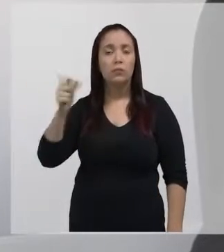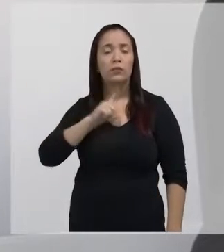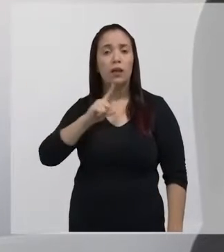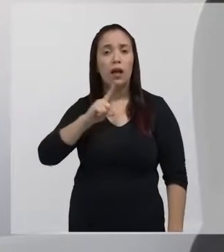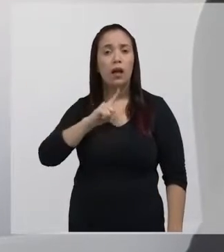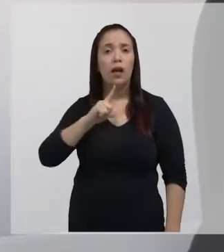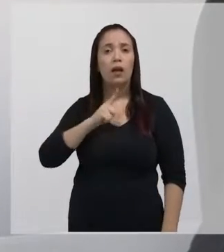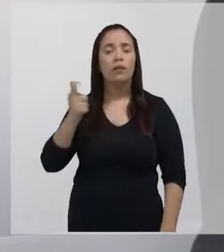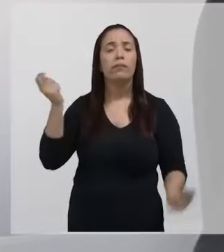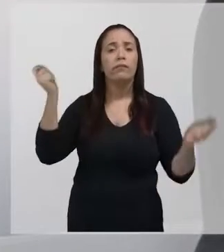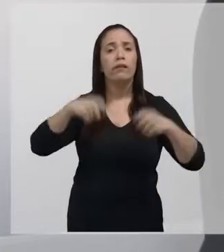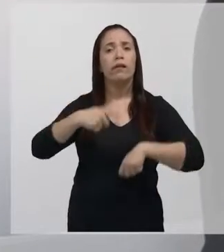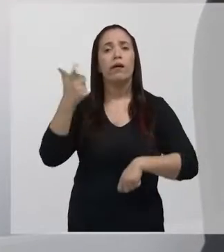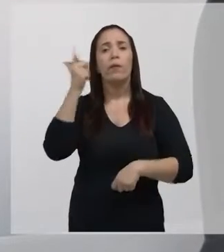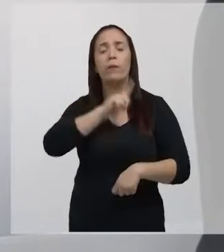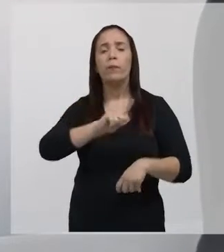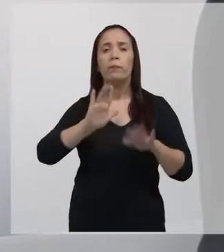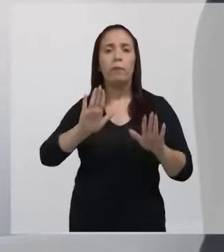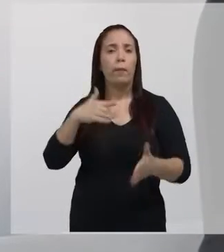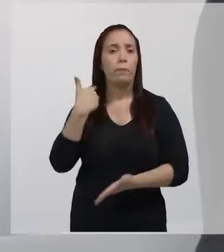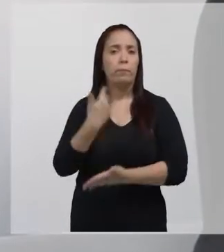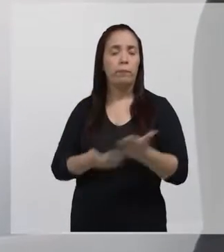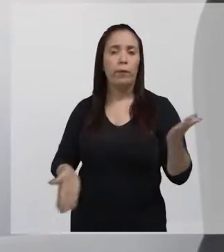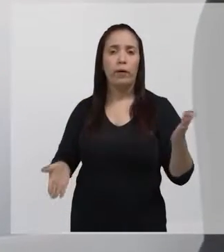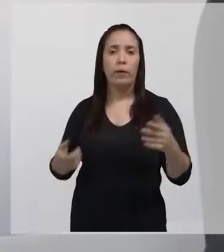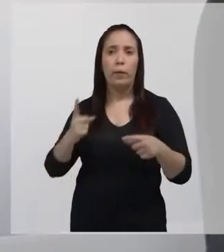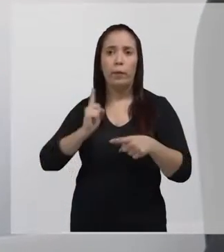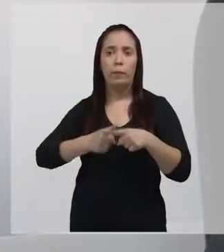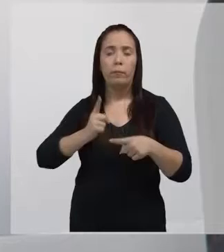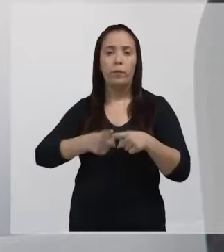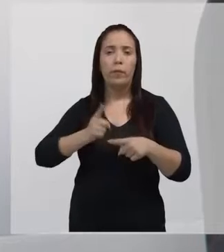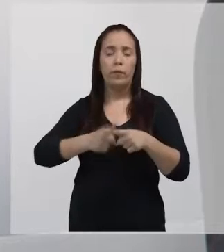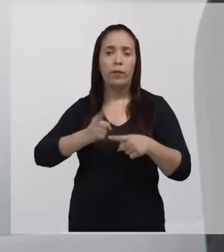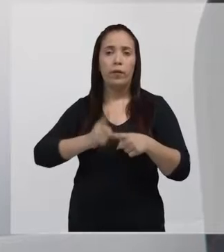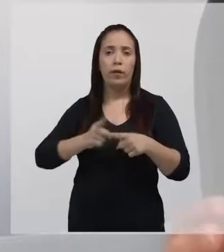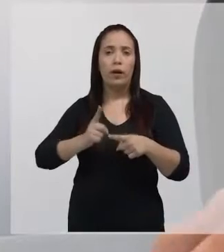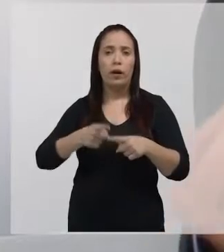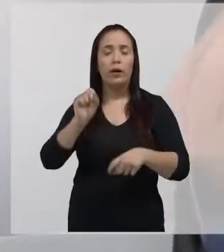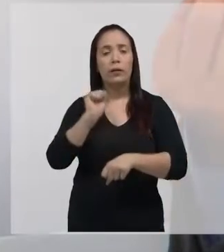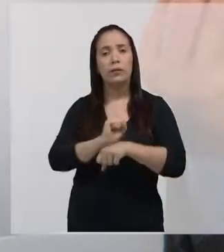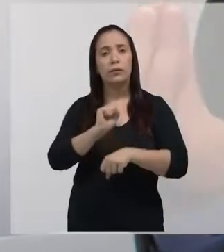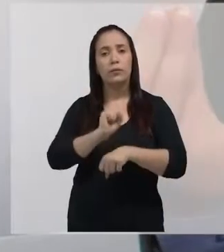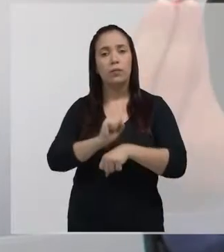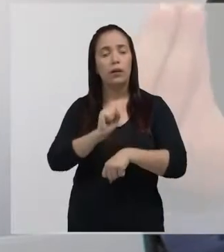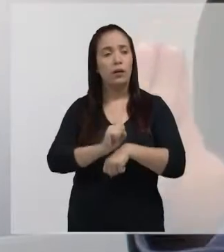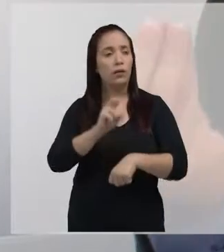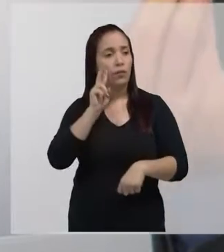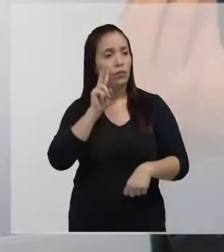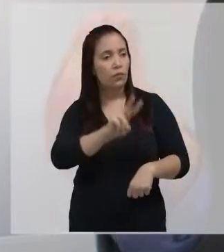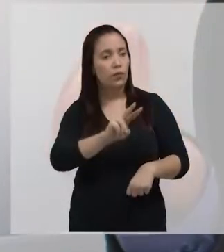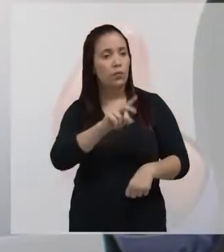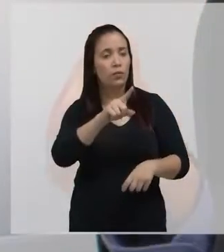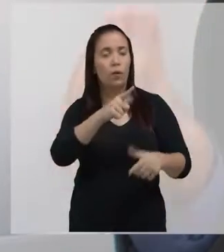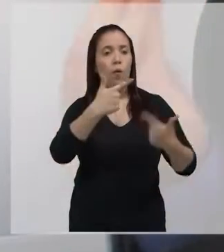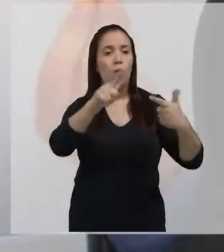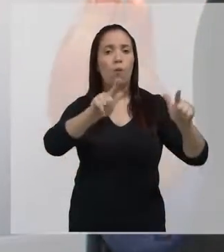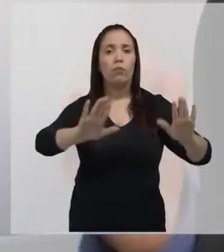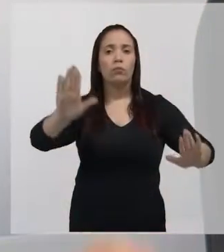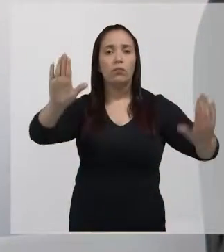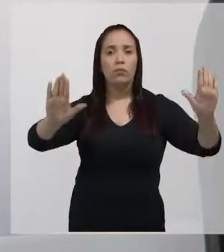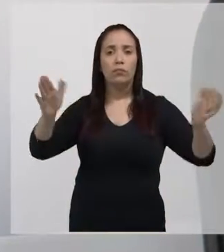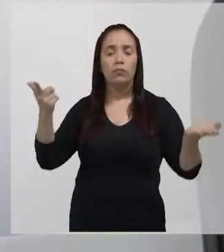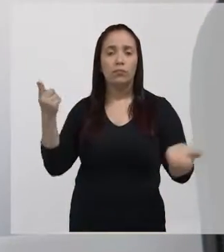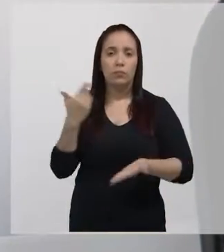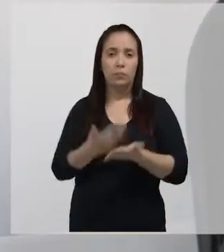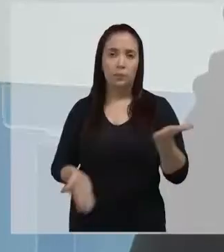segundo turno, poderá ficar fora assistindo a um candidato de direita e a um candidato de extrema-direita irem ao segundo